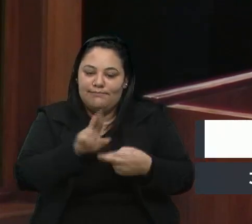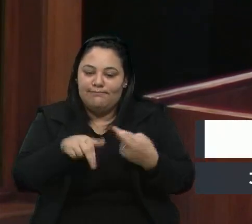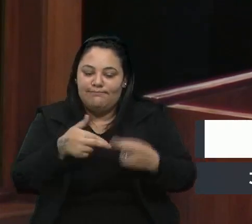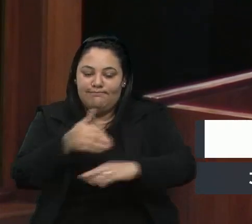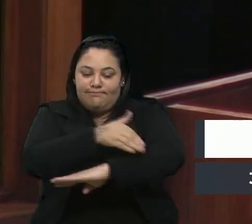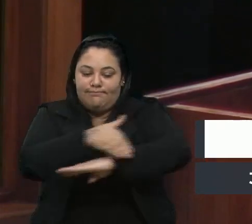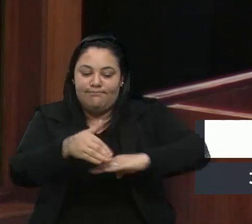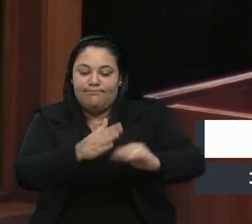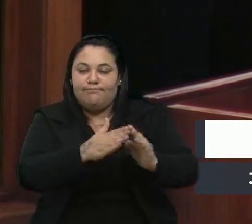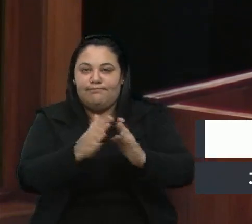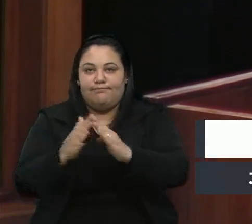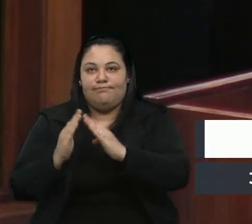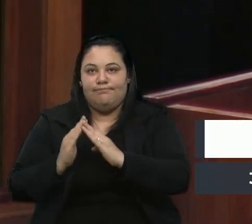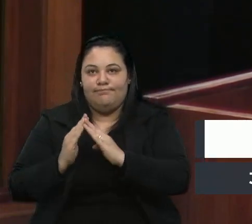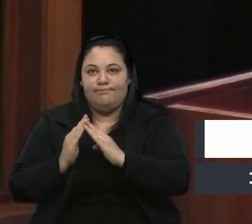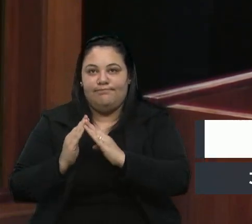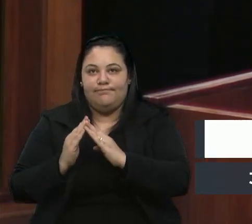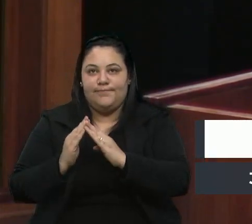está escrito no decreto.